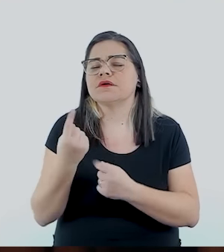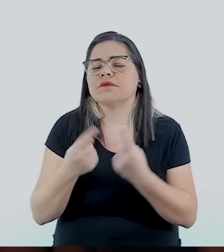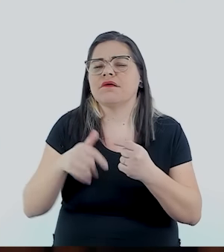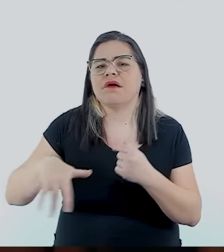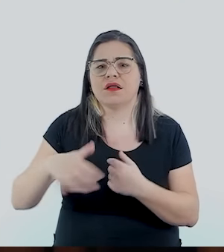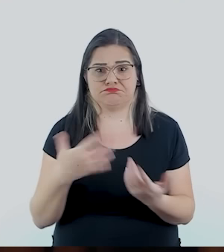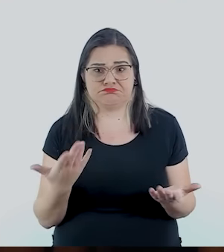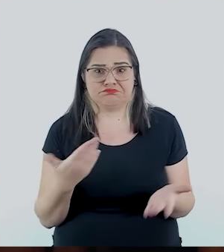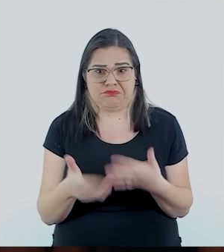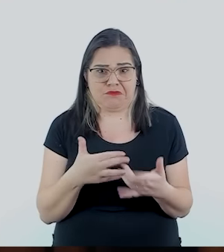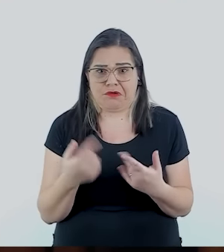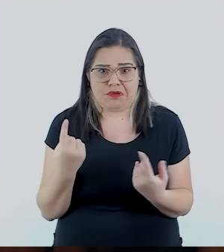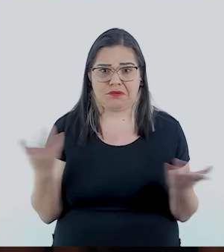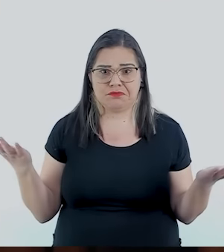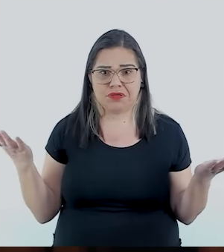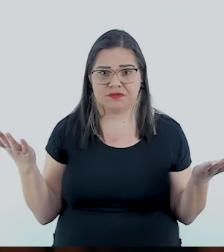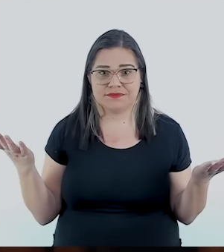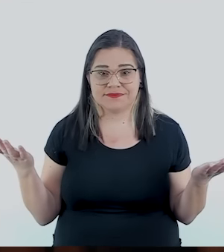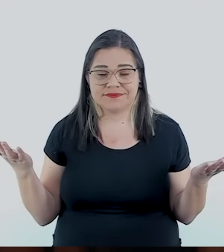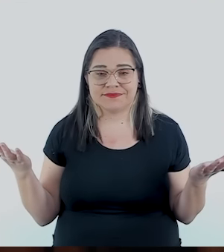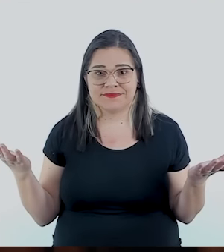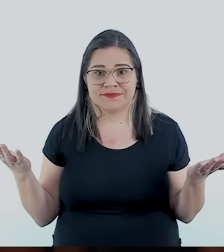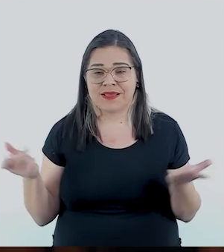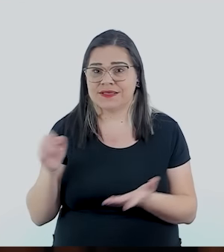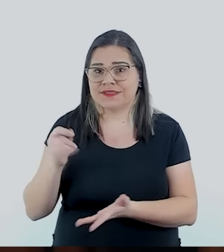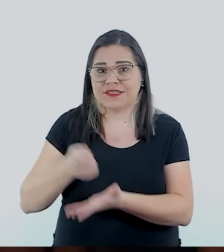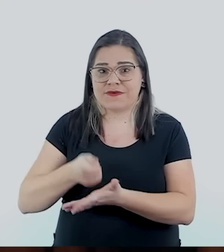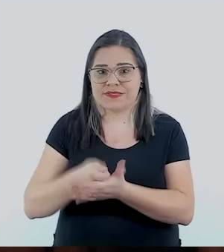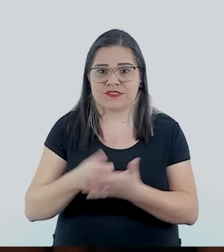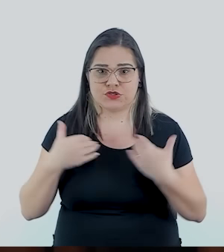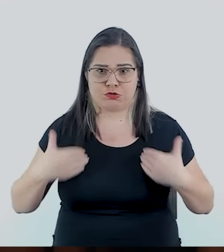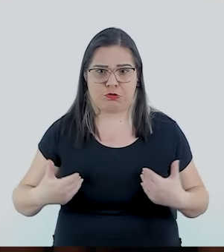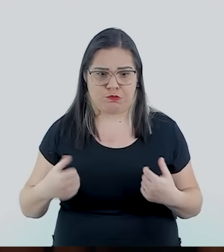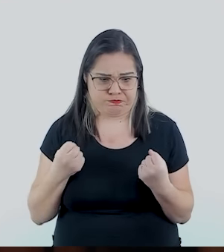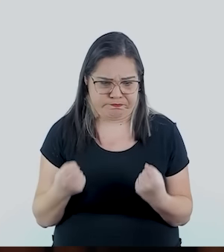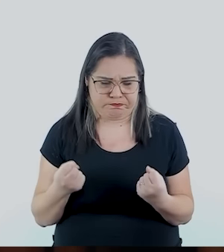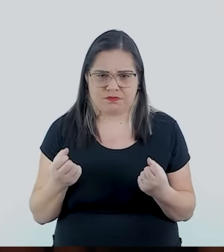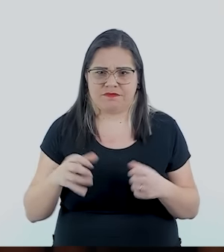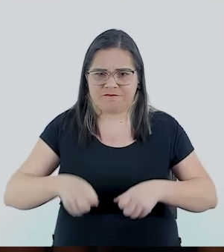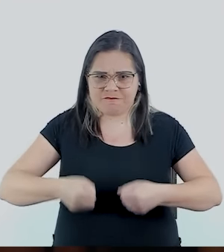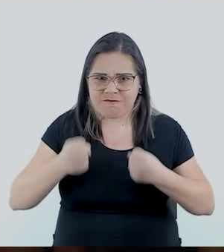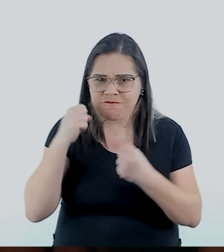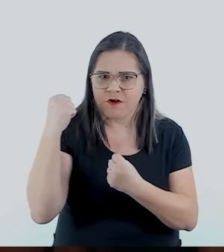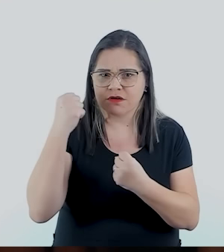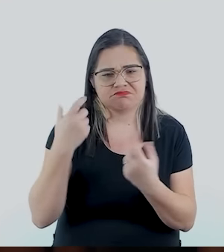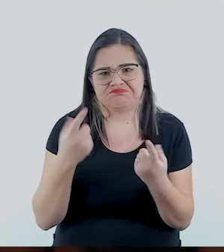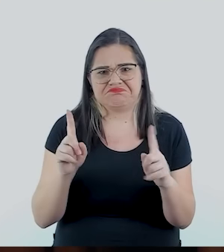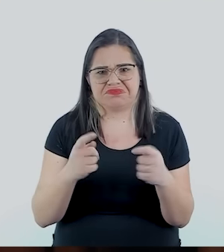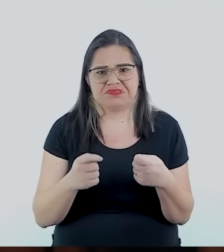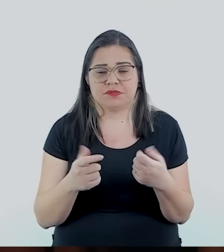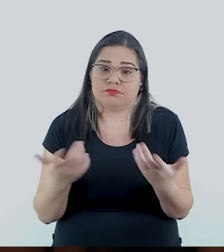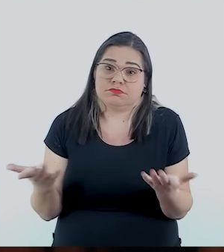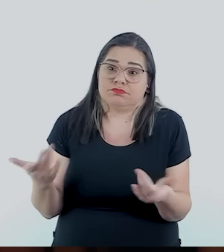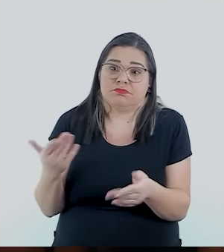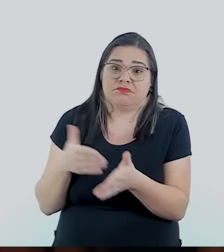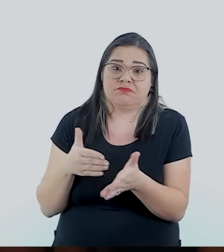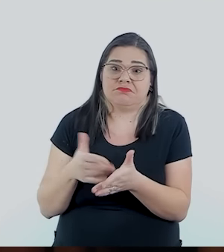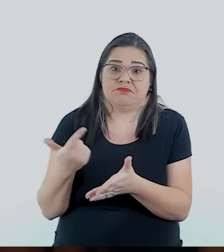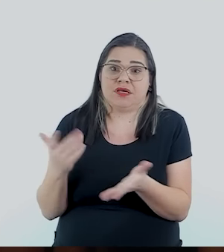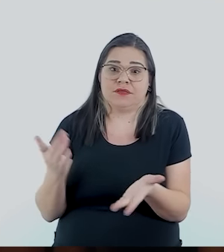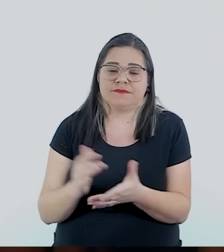falo qualquer uma né se não não Exige uma coisa física ali muito né específica forte não tem limitação